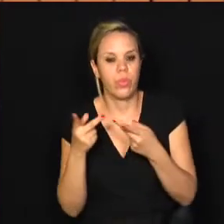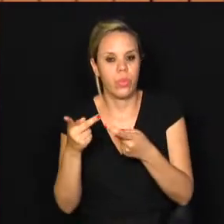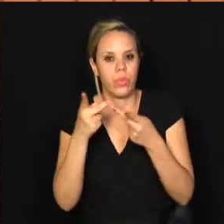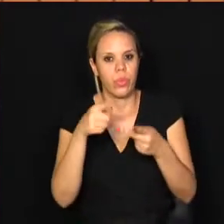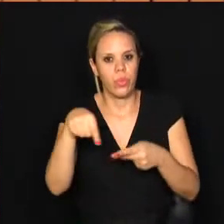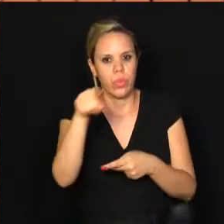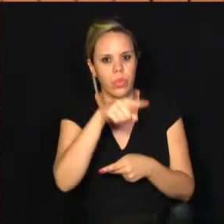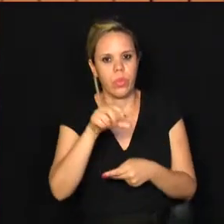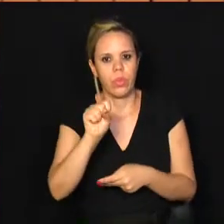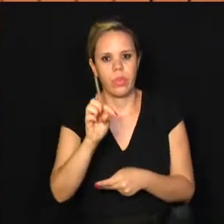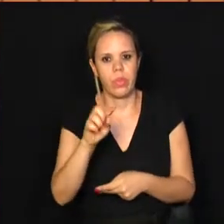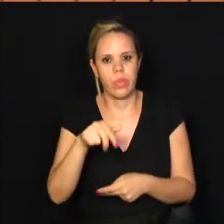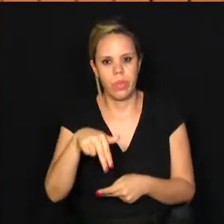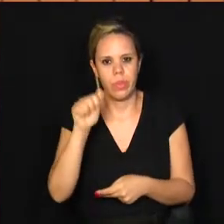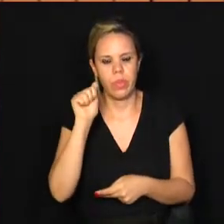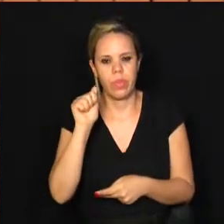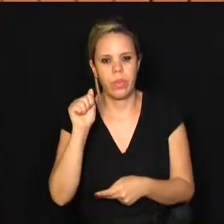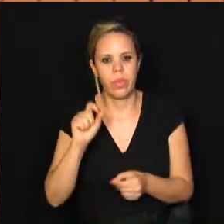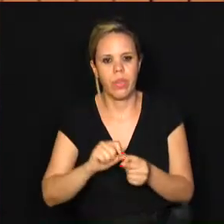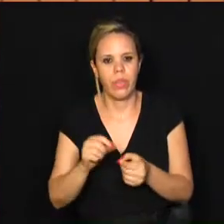dona Sebastiana para fazer aqui